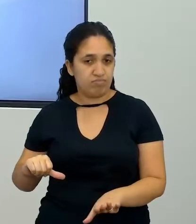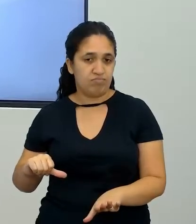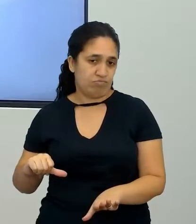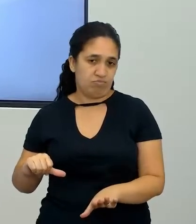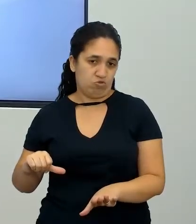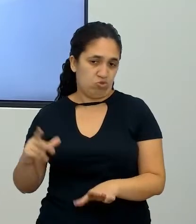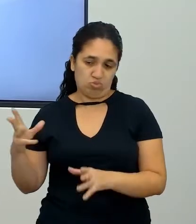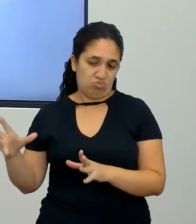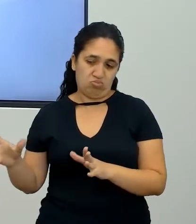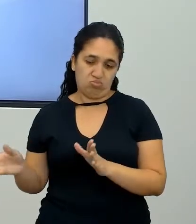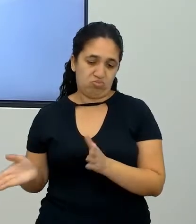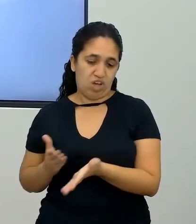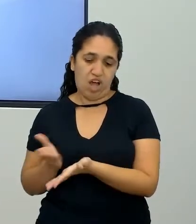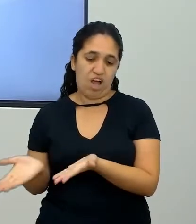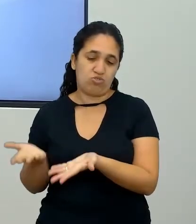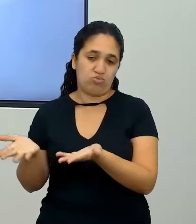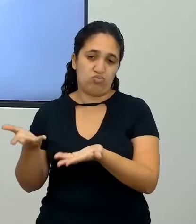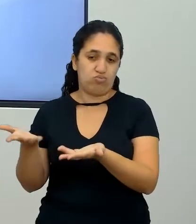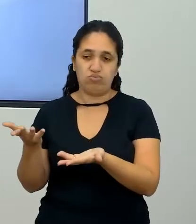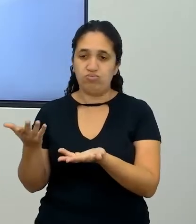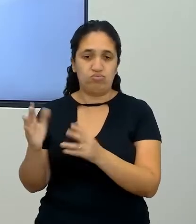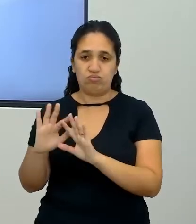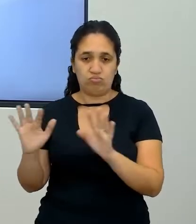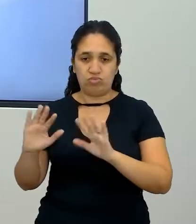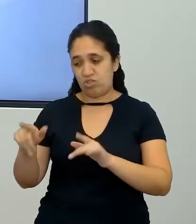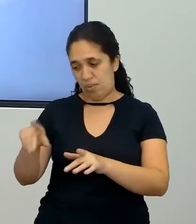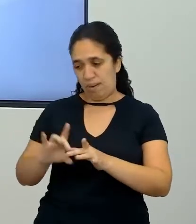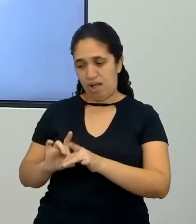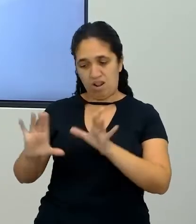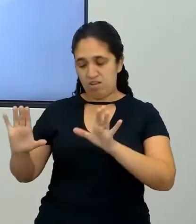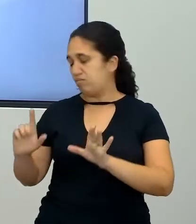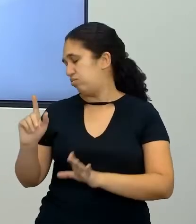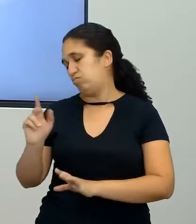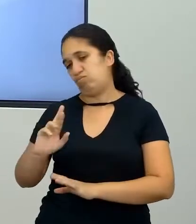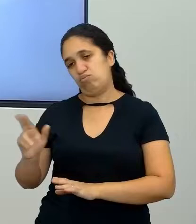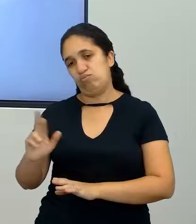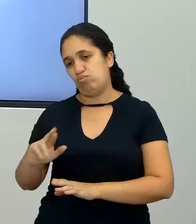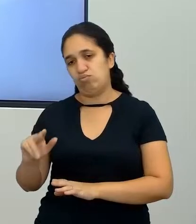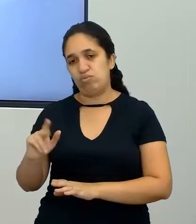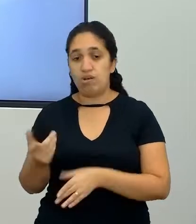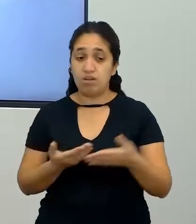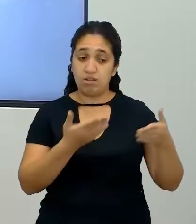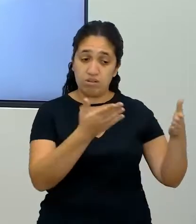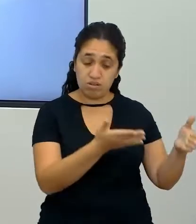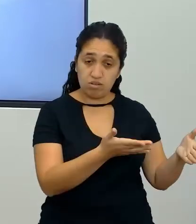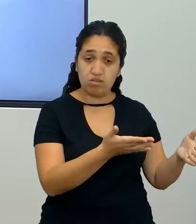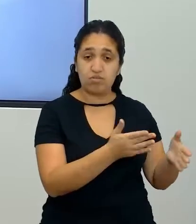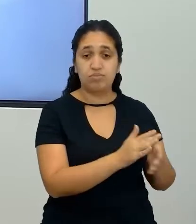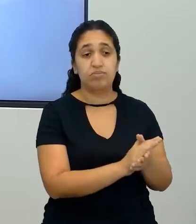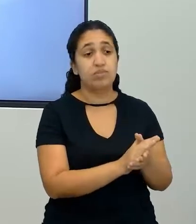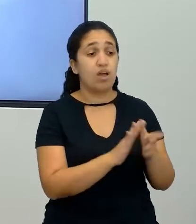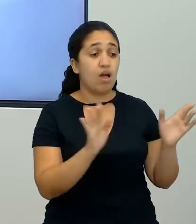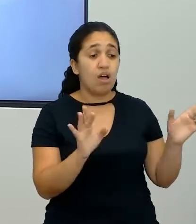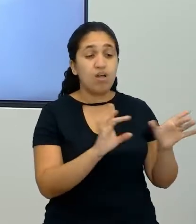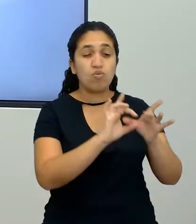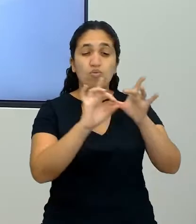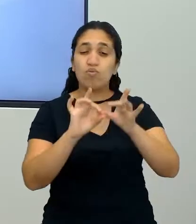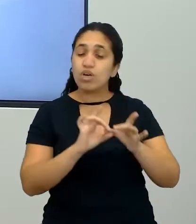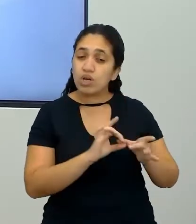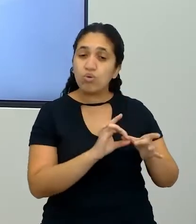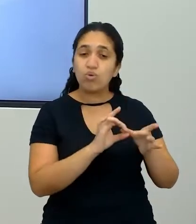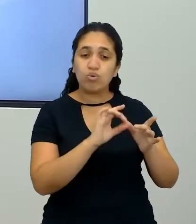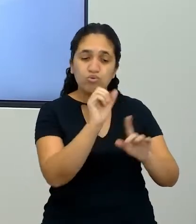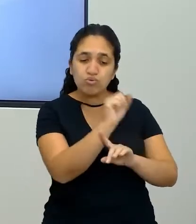que contribui para a emancipação do sujeito, né, do ser humano, enquanto que os vínculos